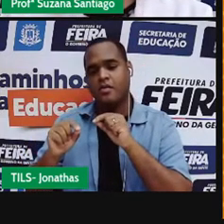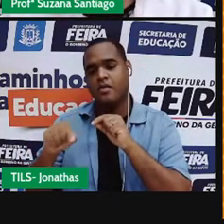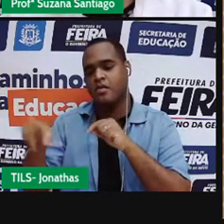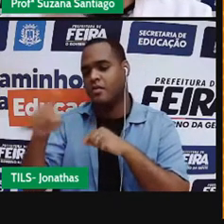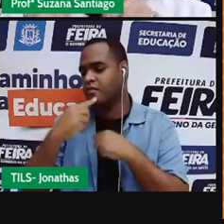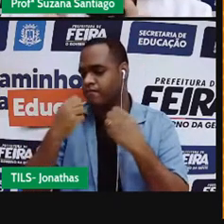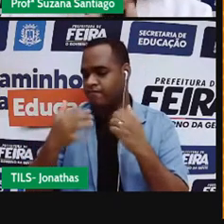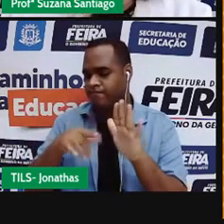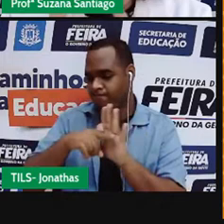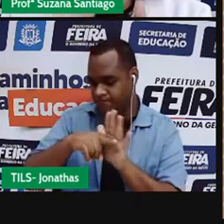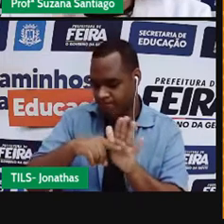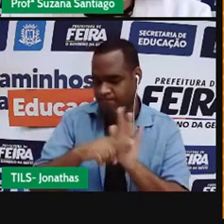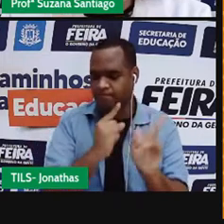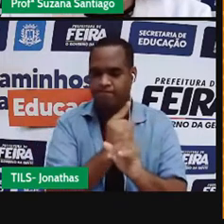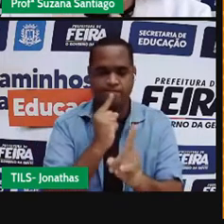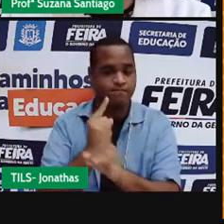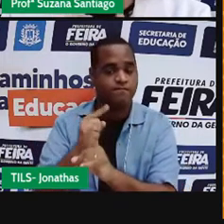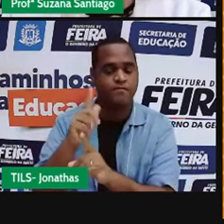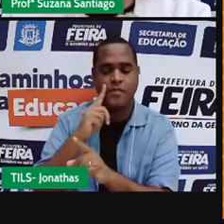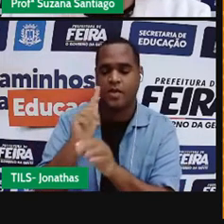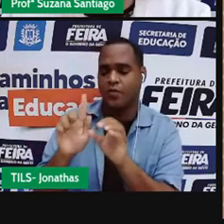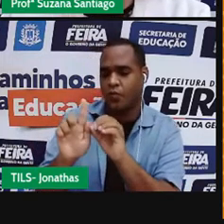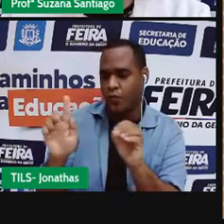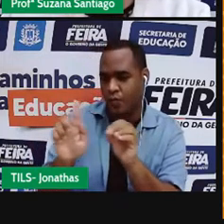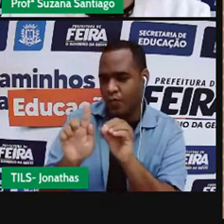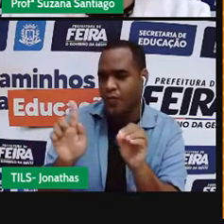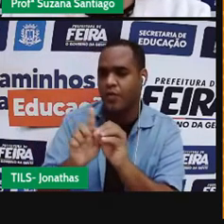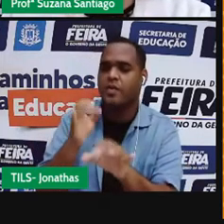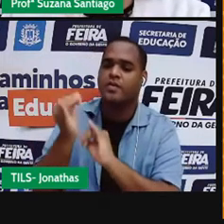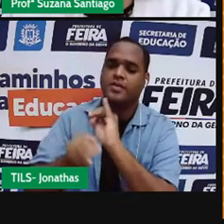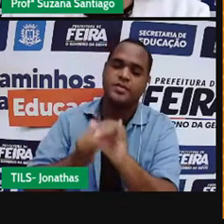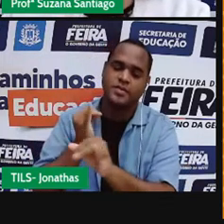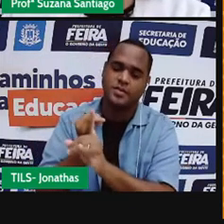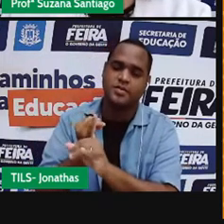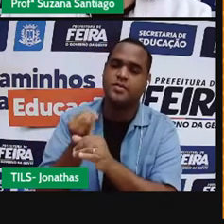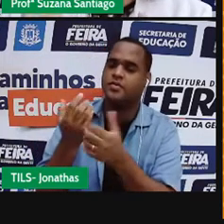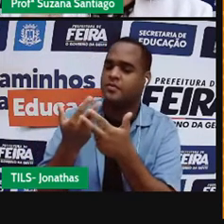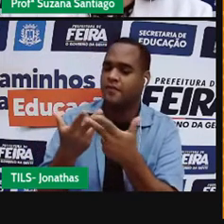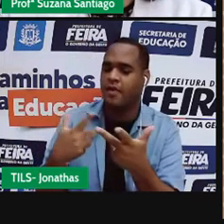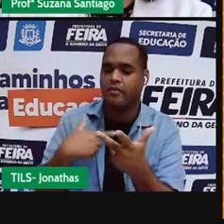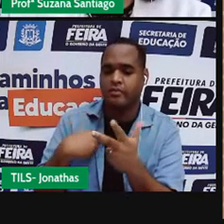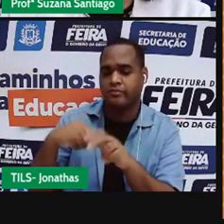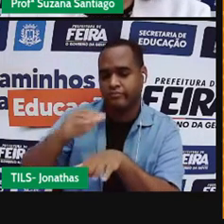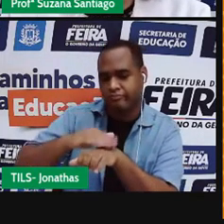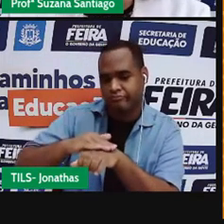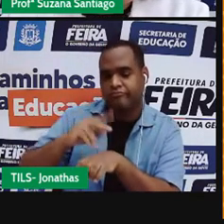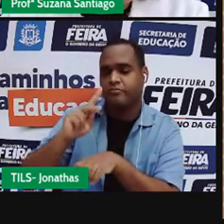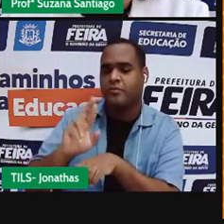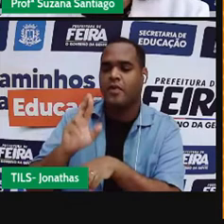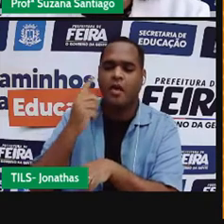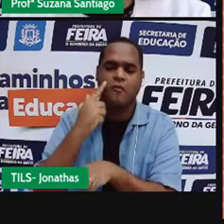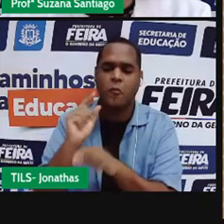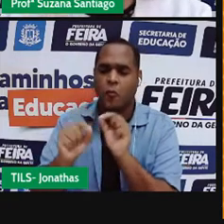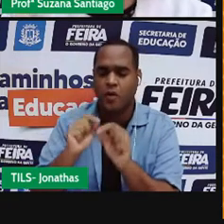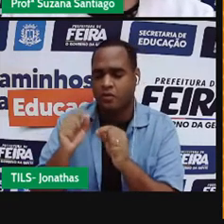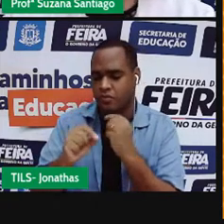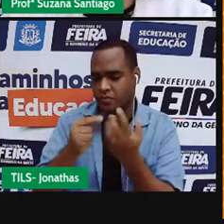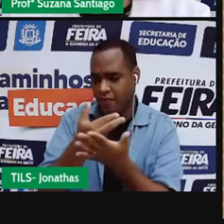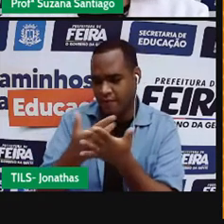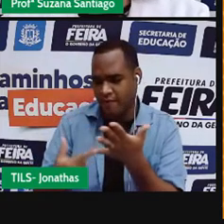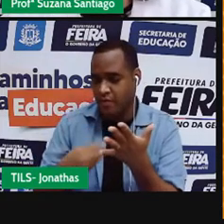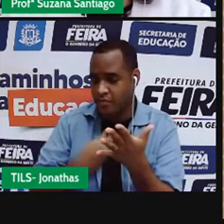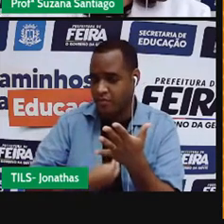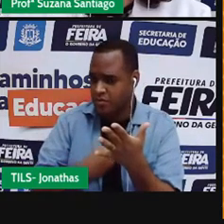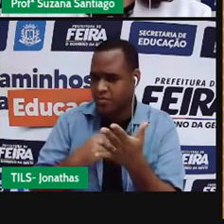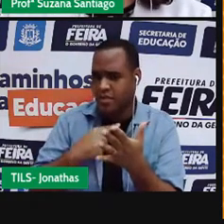uma pesquisa? Vai lá, abre o Google, né? Vai na internet, pesquisa ali um pouquinho. Quais são as fontes que estão colocando